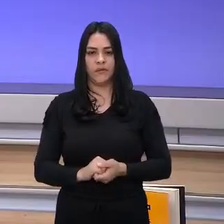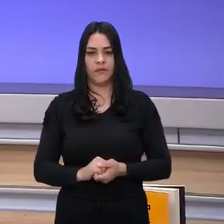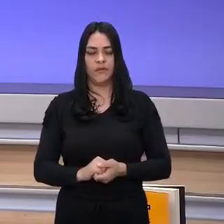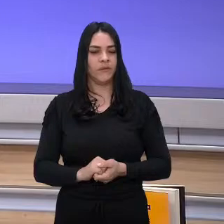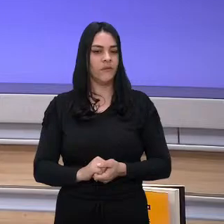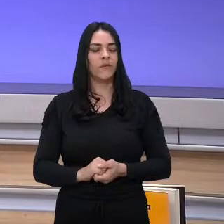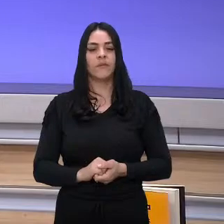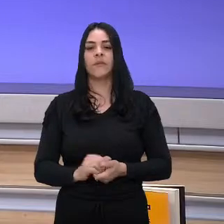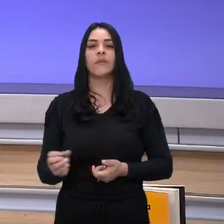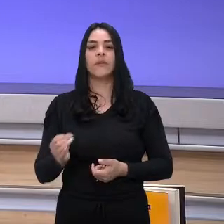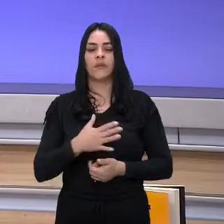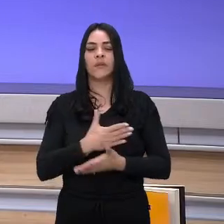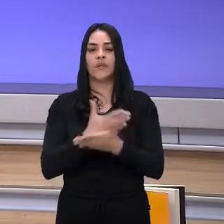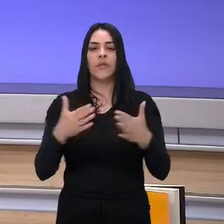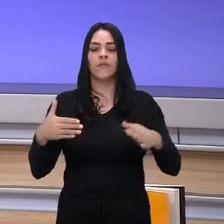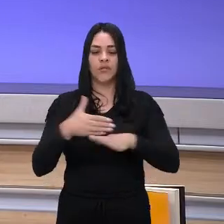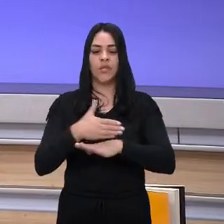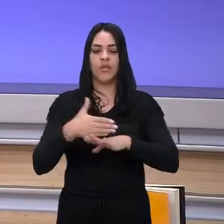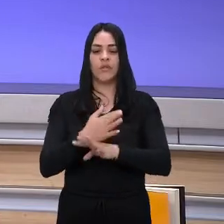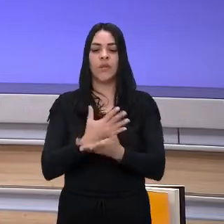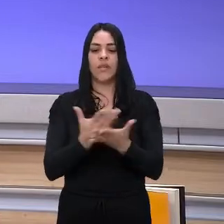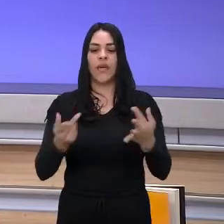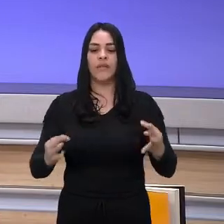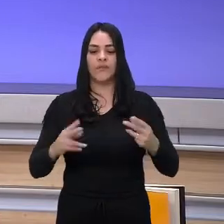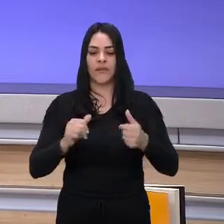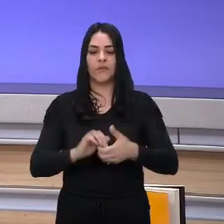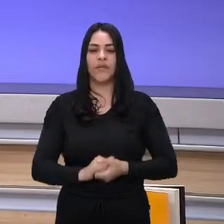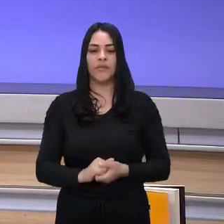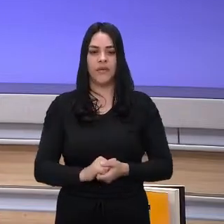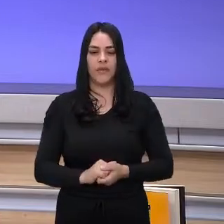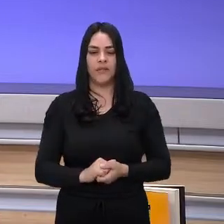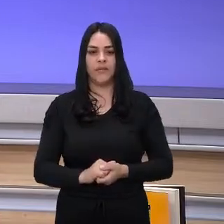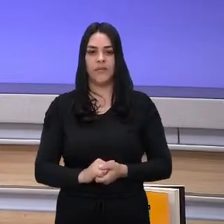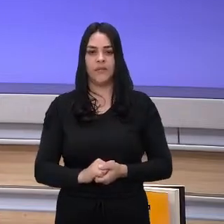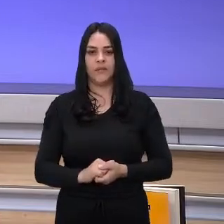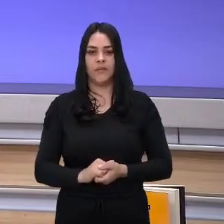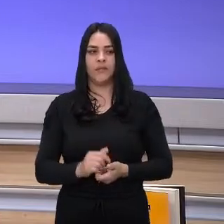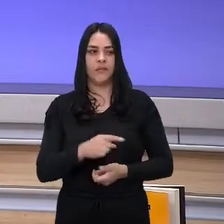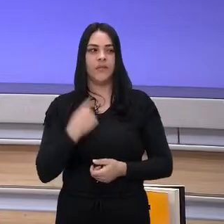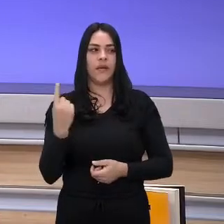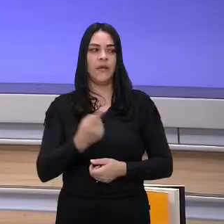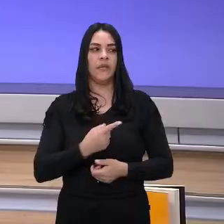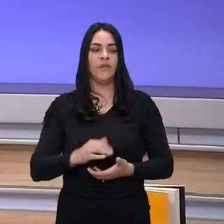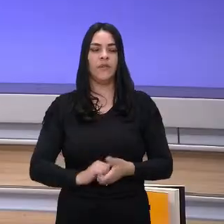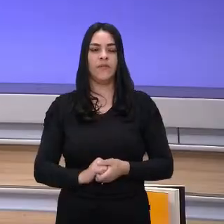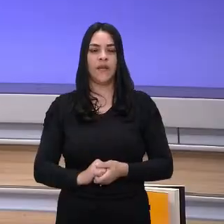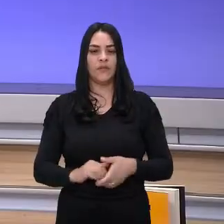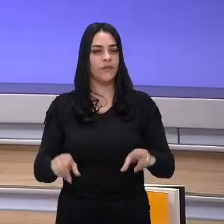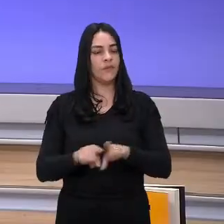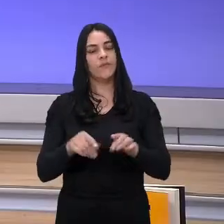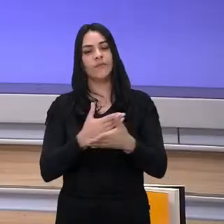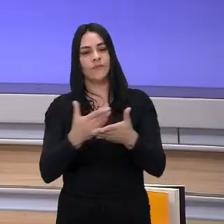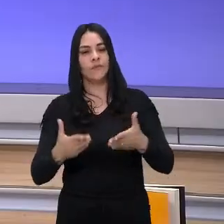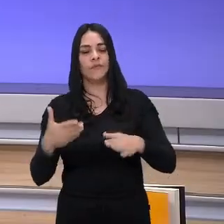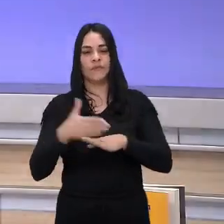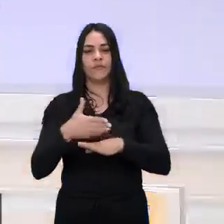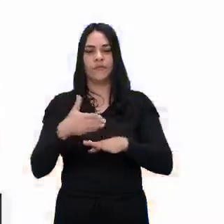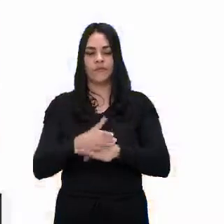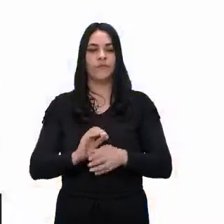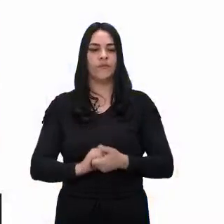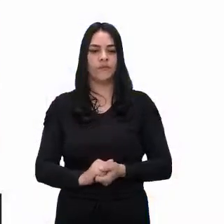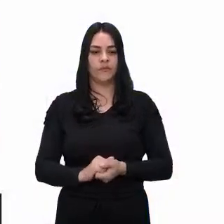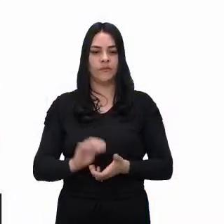Super recente, nós participamos agora do Verão no Clima, né? Nós somos constantemente convidados a participar de